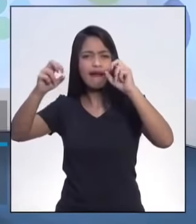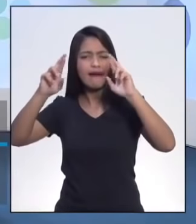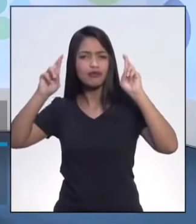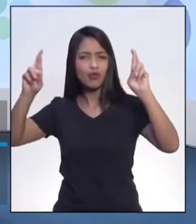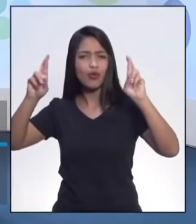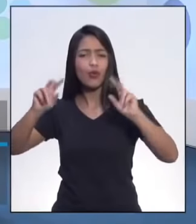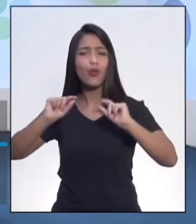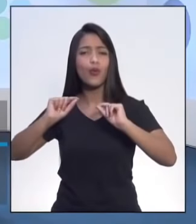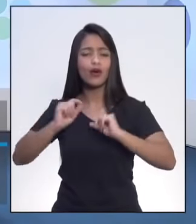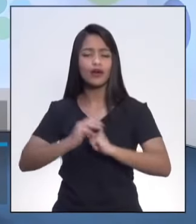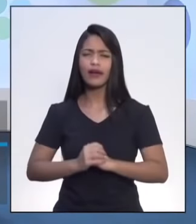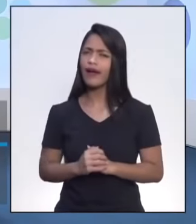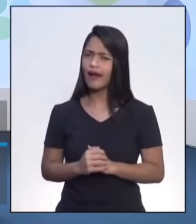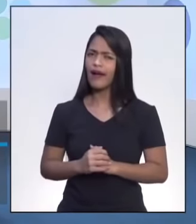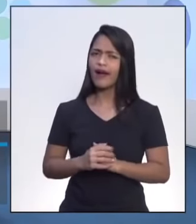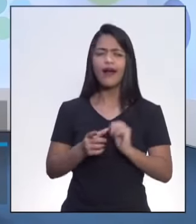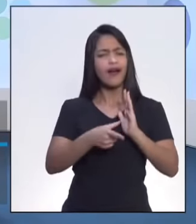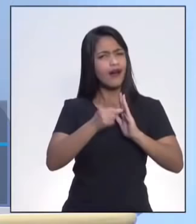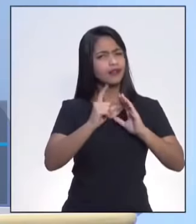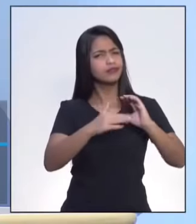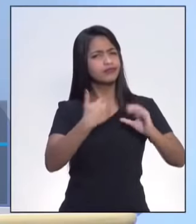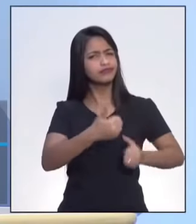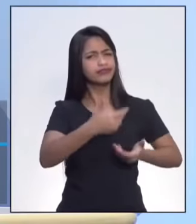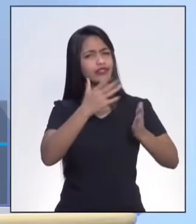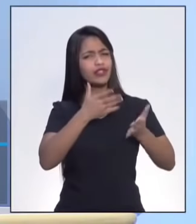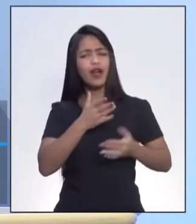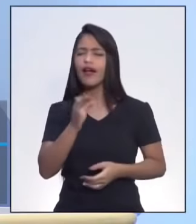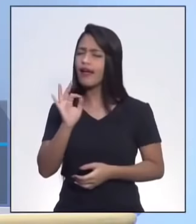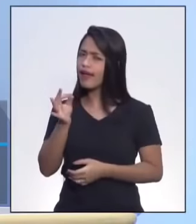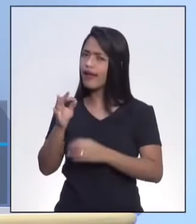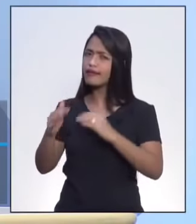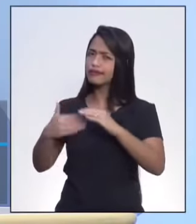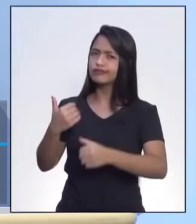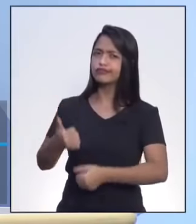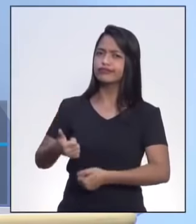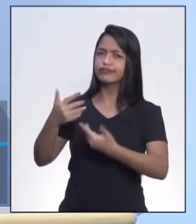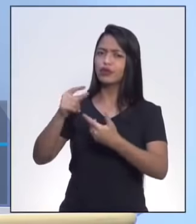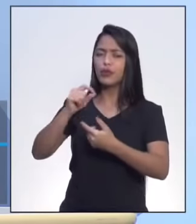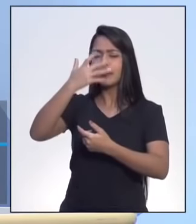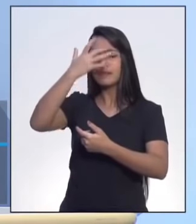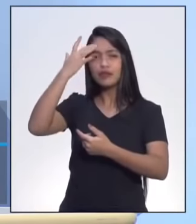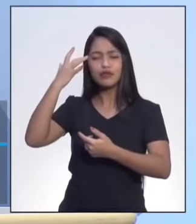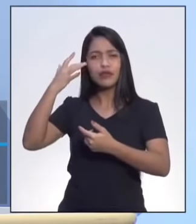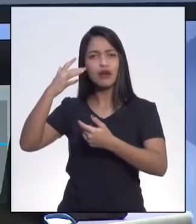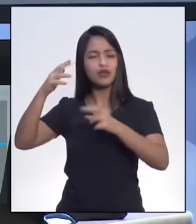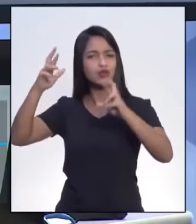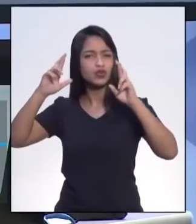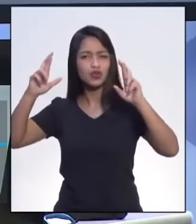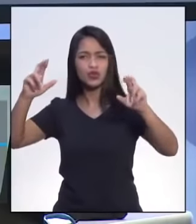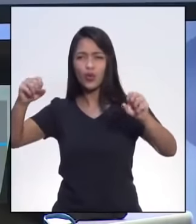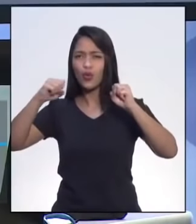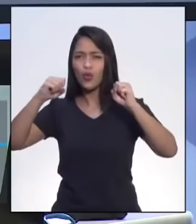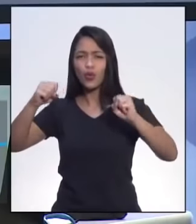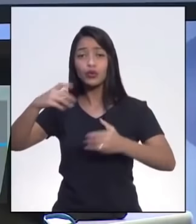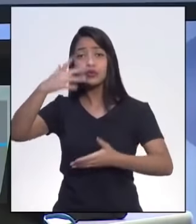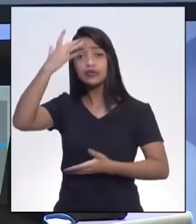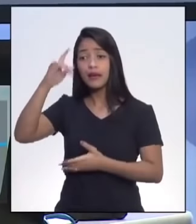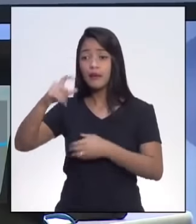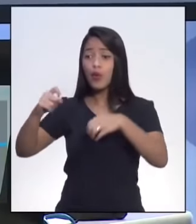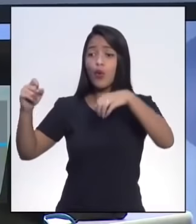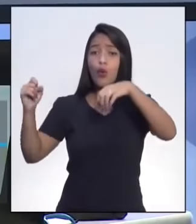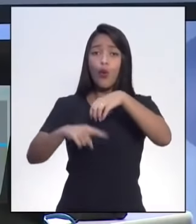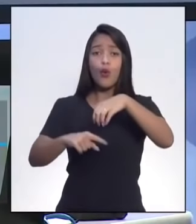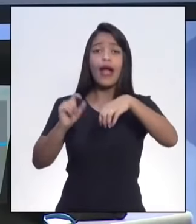Eu já tinha colocado antes. Tinha colocado que tinha sido uma loucura. Os torcedores não sabiam de quem era o gol. Legal.